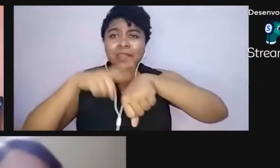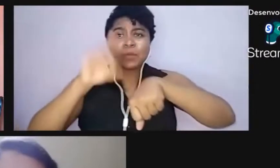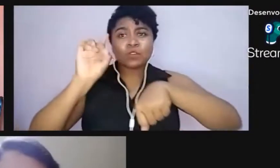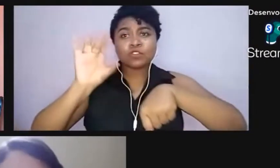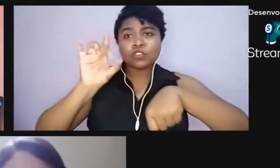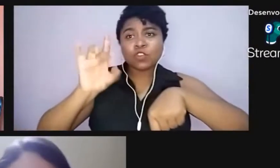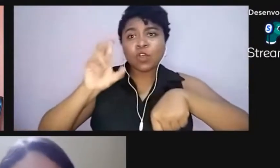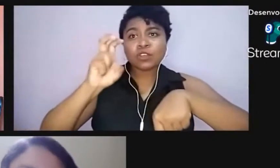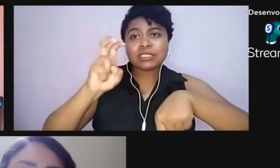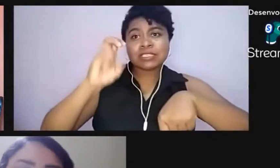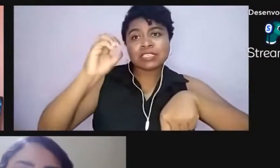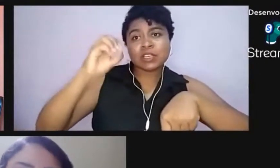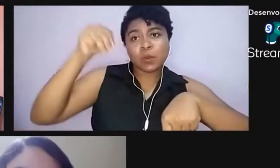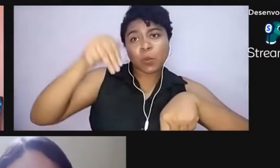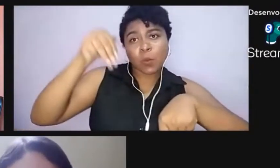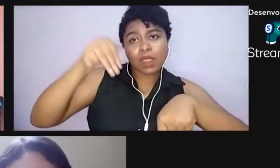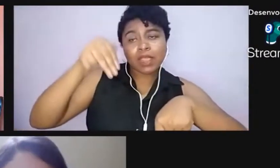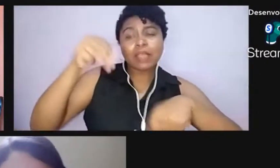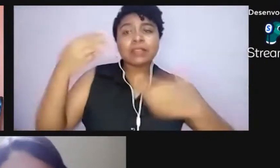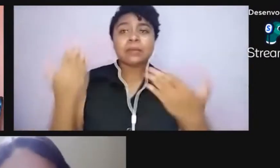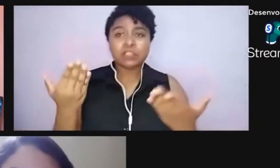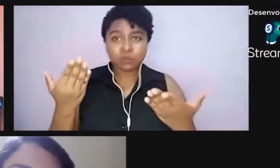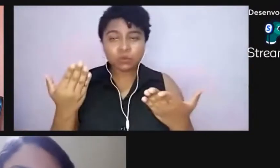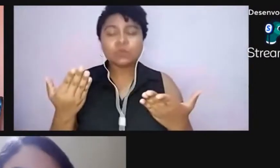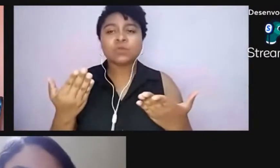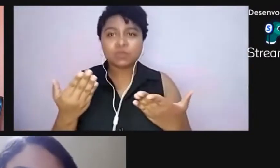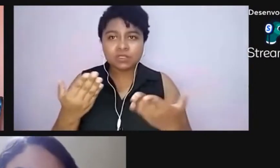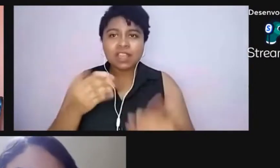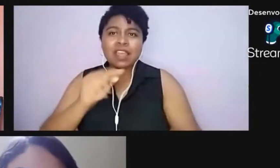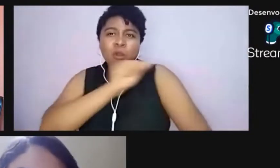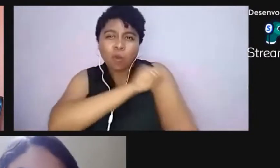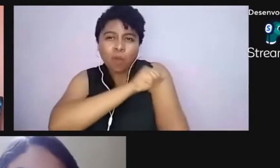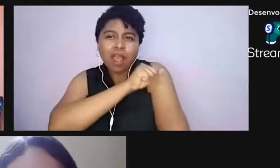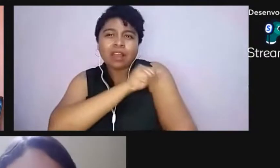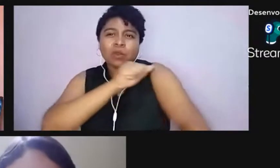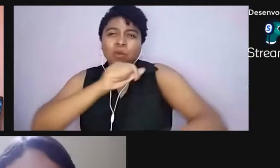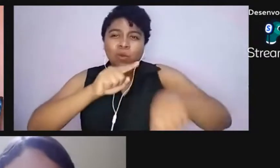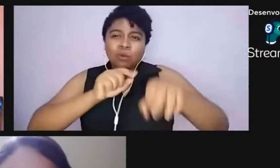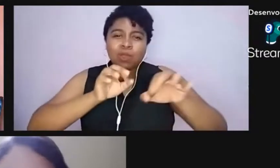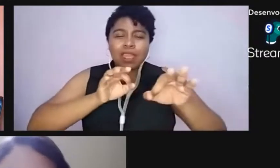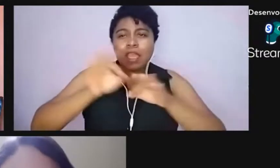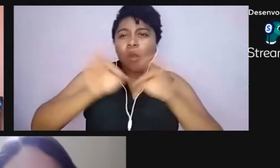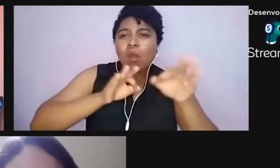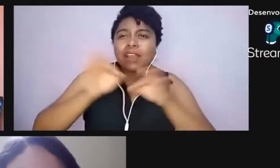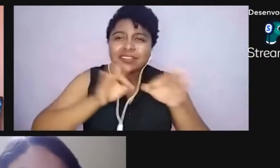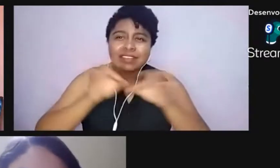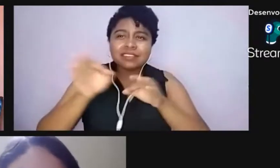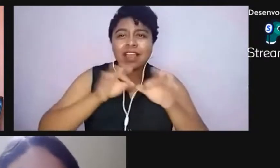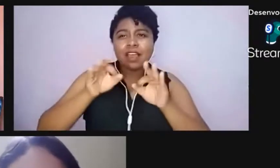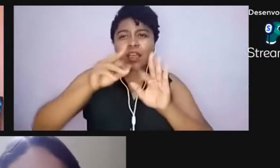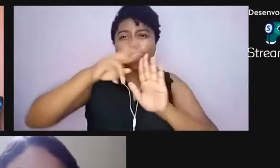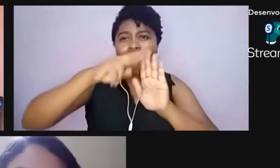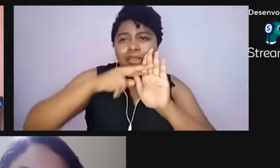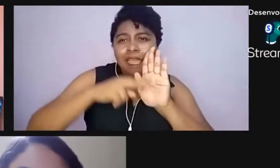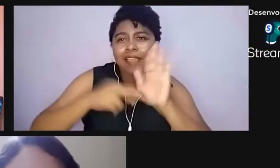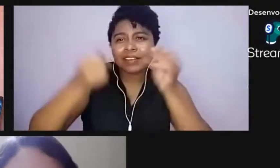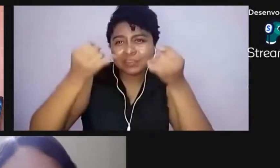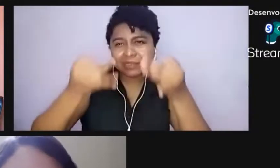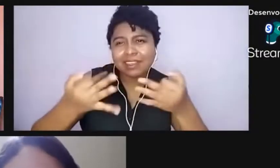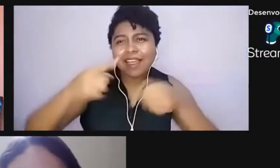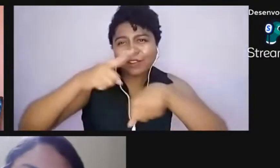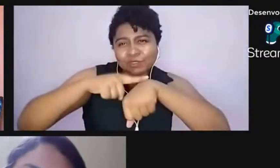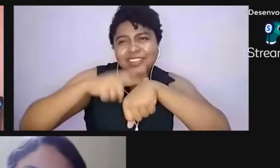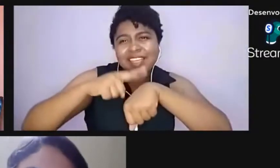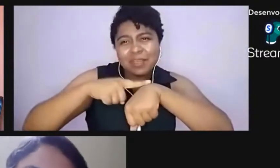organização dos alunos, explicar as regras, mas Nossa, eu acho que é uma atividade tão